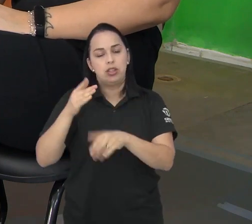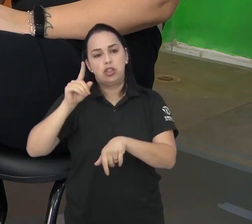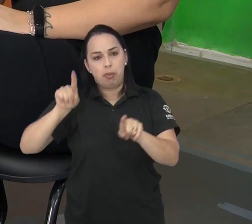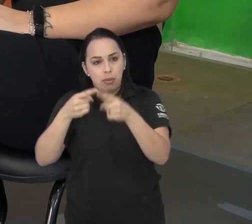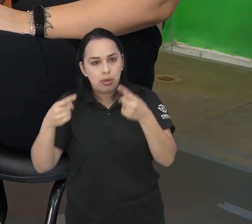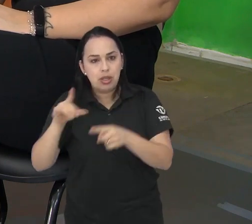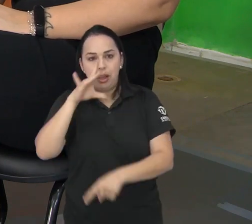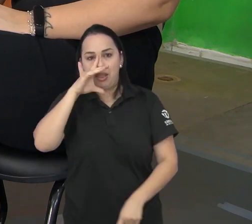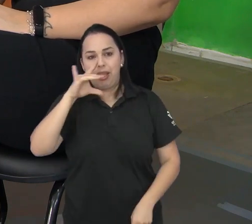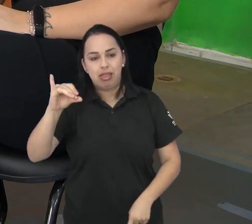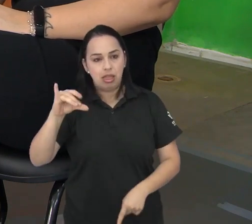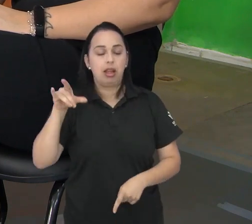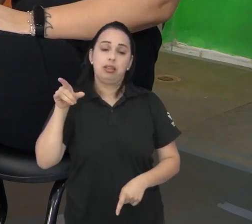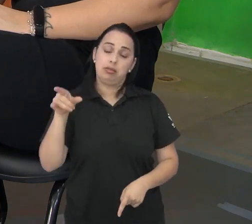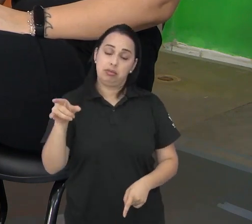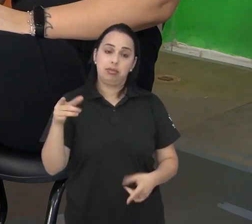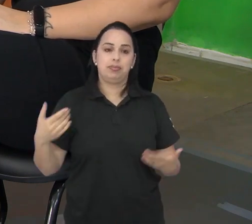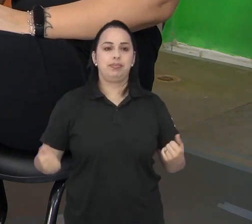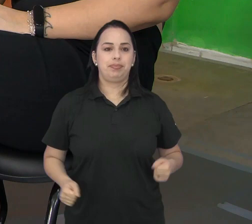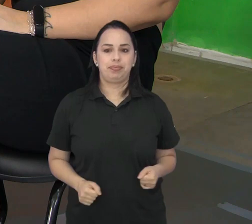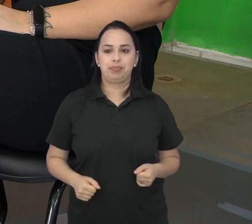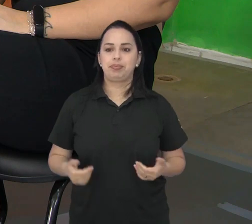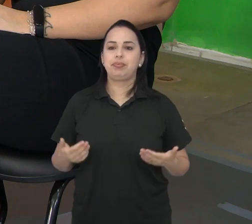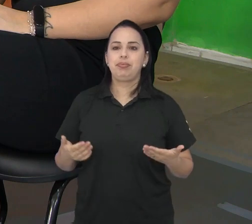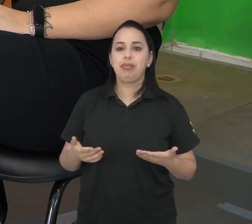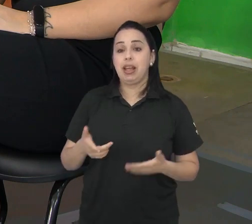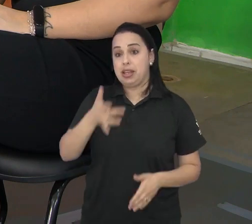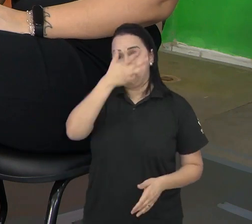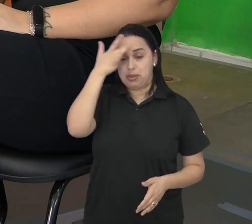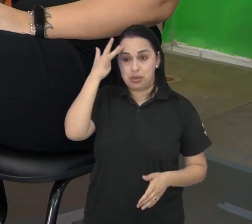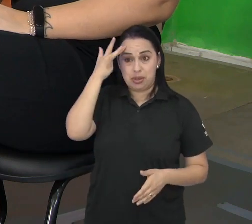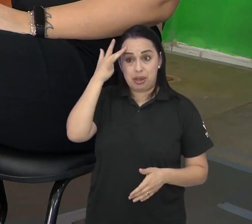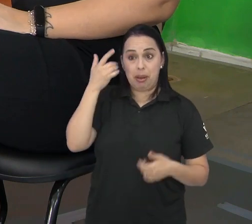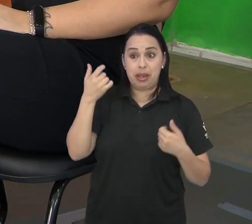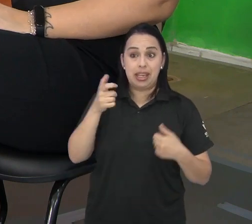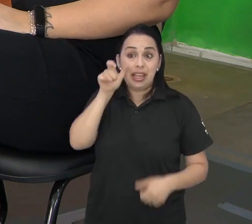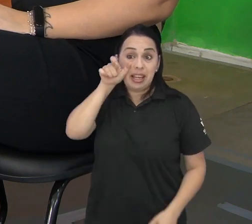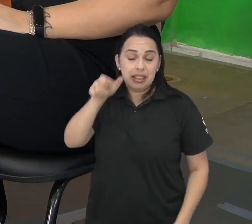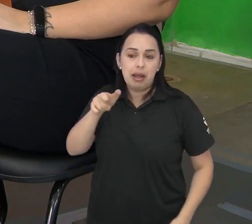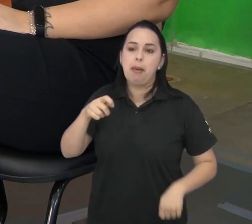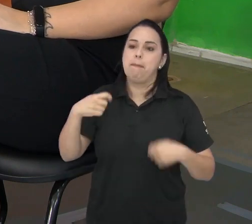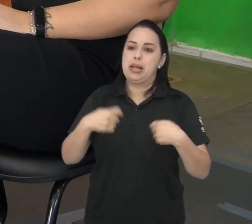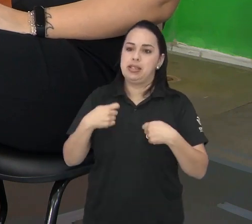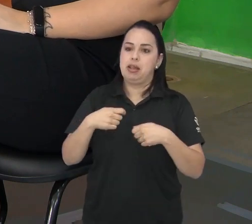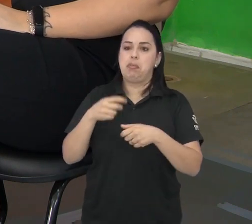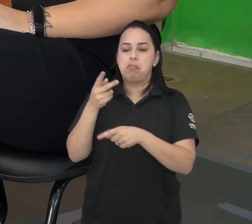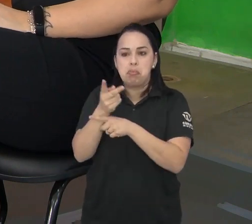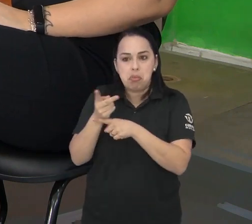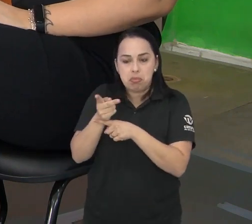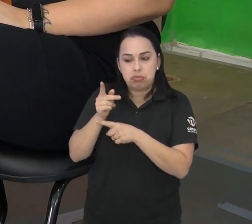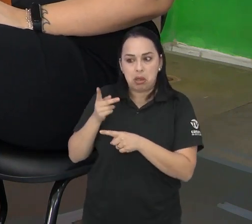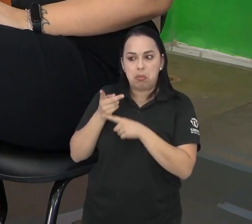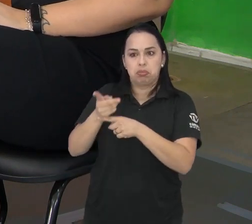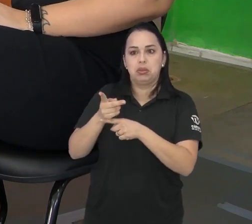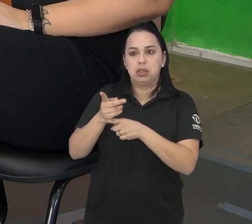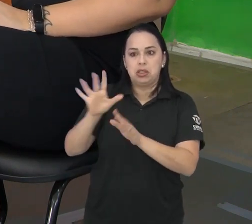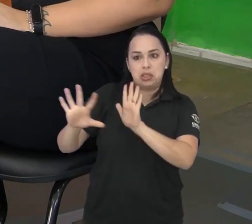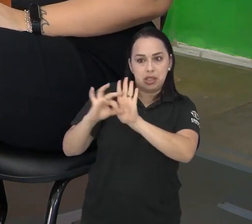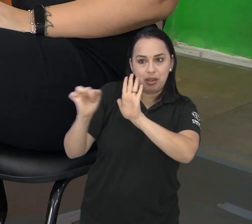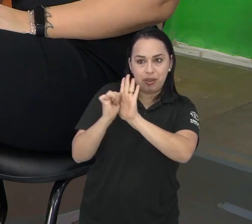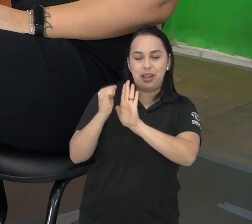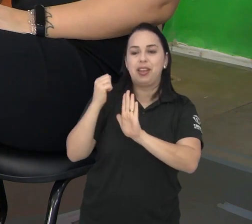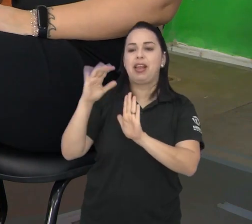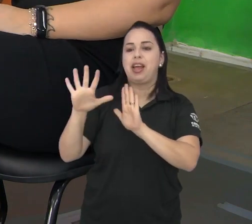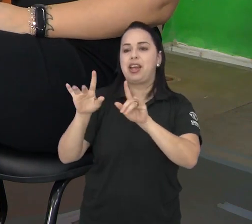ou ex-alunos do Projeto Guri, agora é só no Conservatório. Então o pessoal que está interessado tem que ter esse caminho, né? Tem que participar de lá